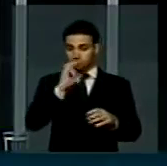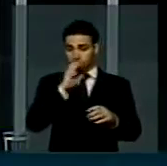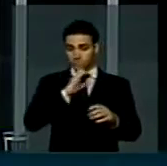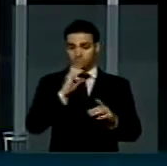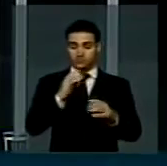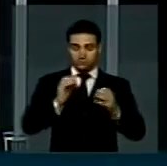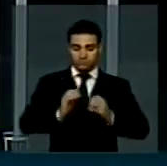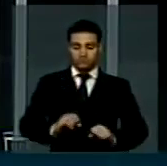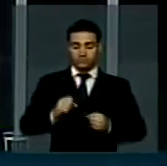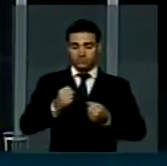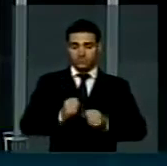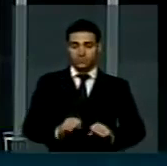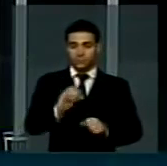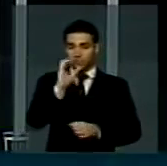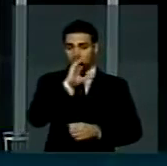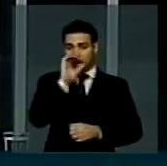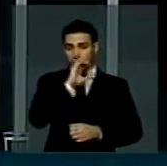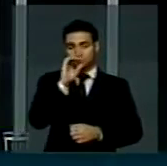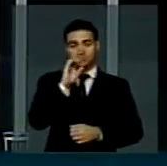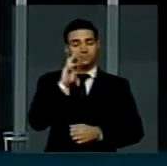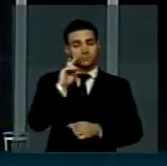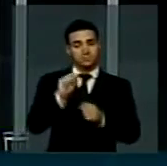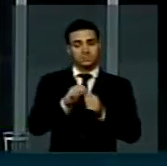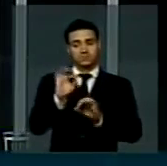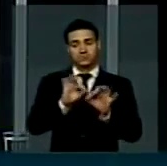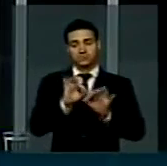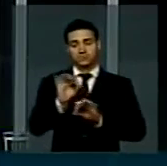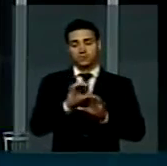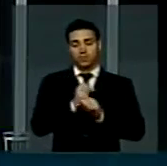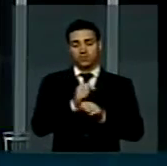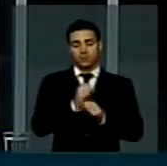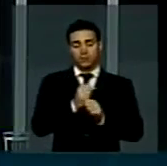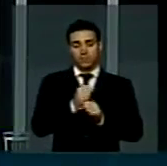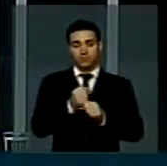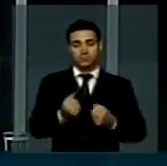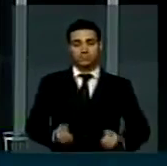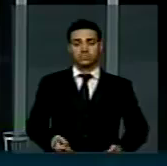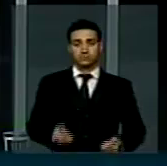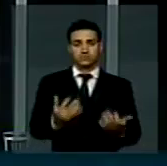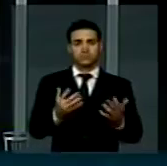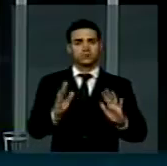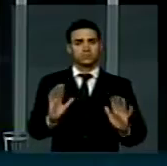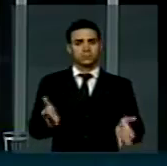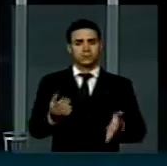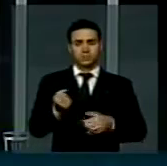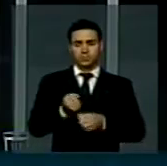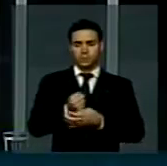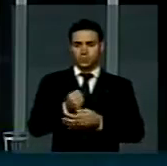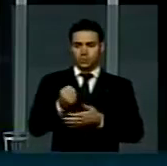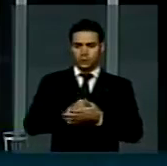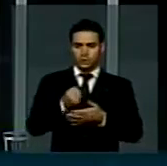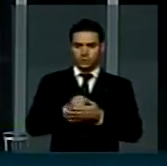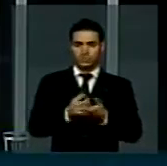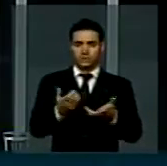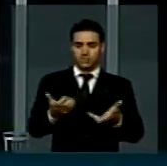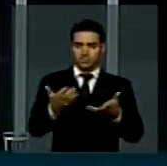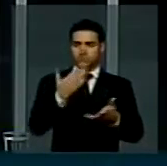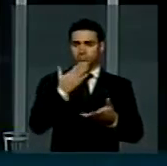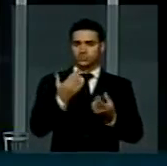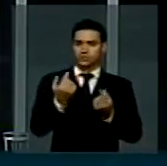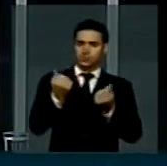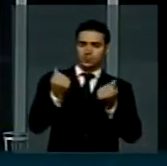dar celeridade à execução orçamentária. Muito se briga nessa casa para orçamento. Muitas são